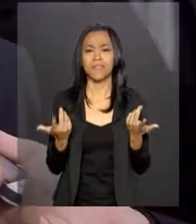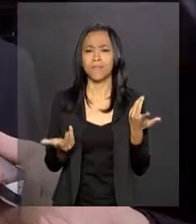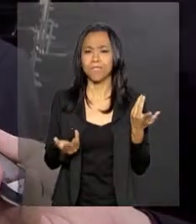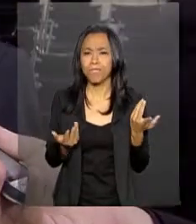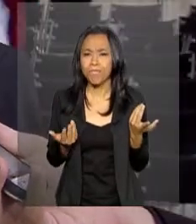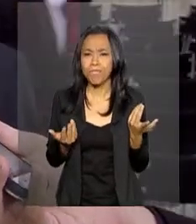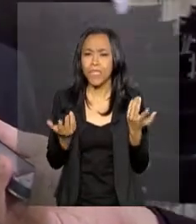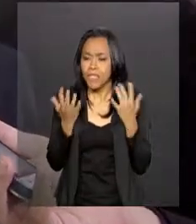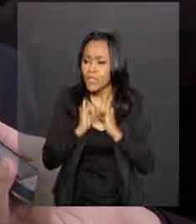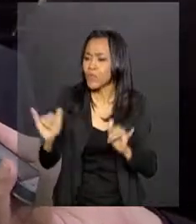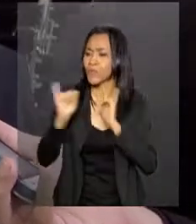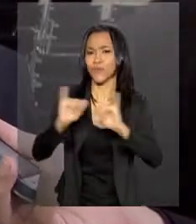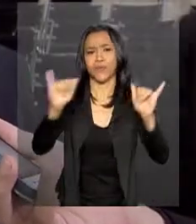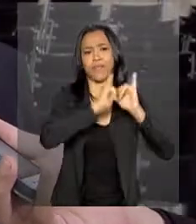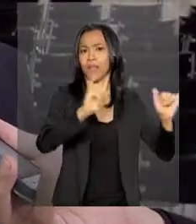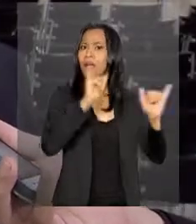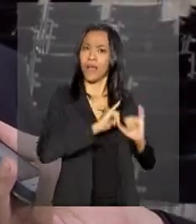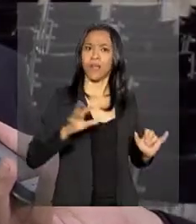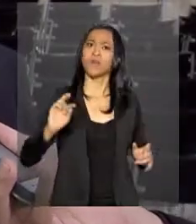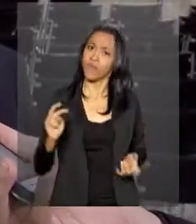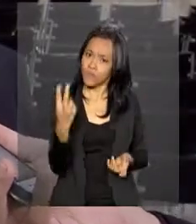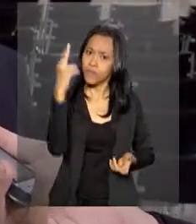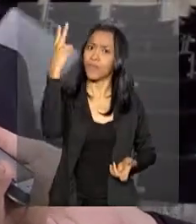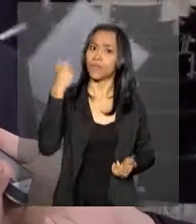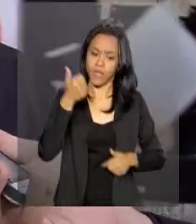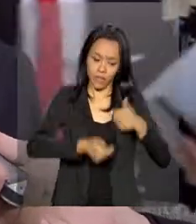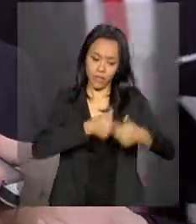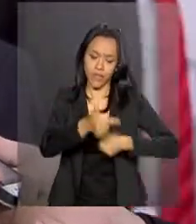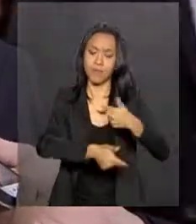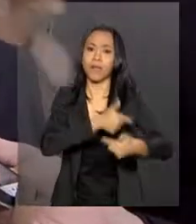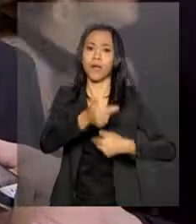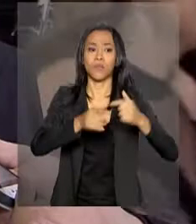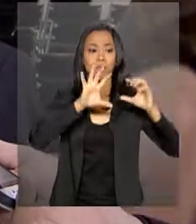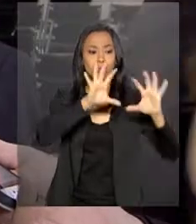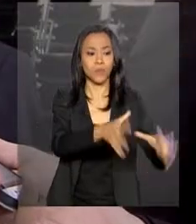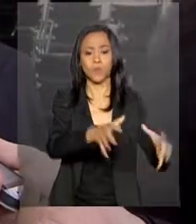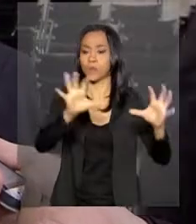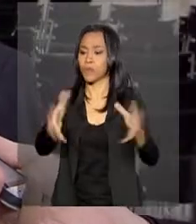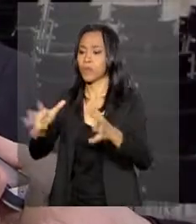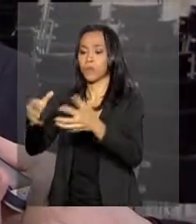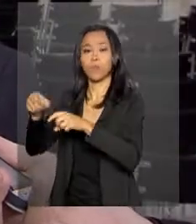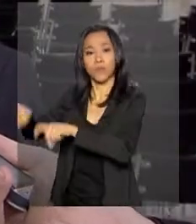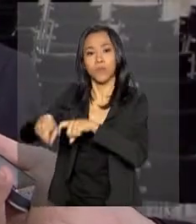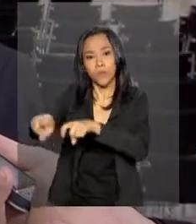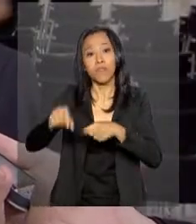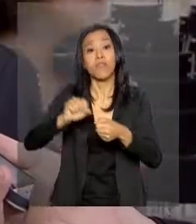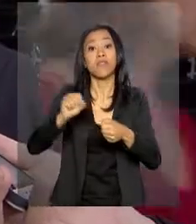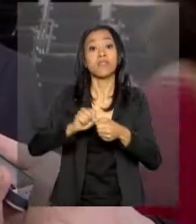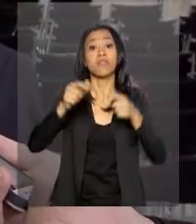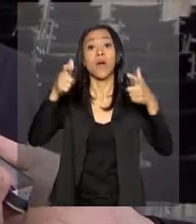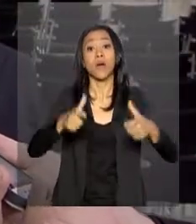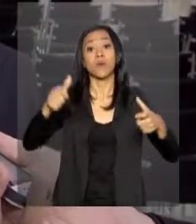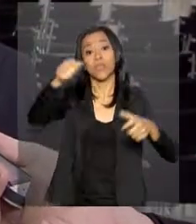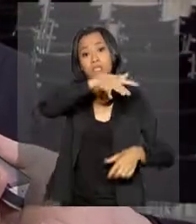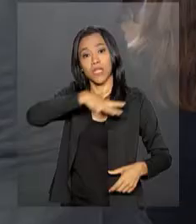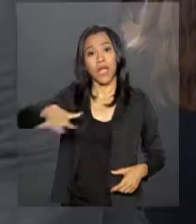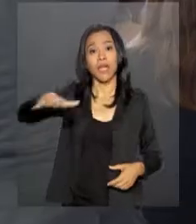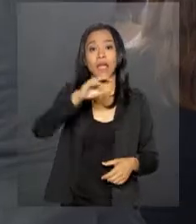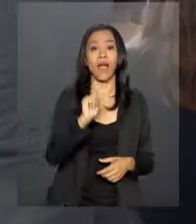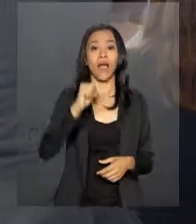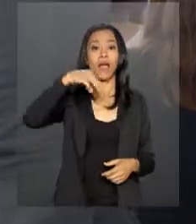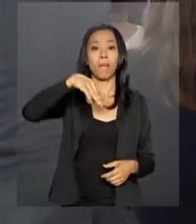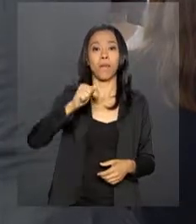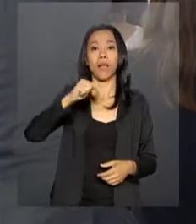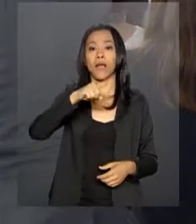divulgando e valorizando o trabalho que as comunidades rurais vêm fazendo na Amazônia, em especial no Médio Juruá.